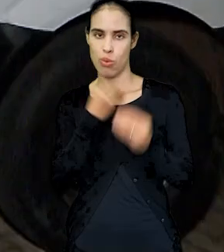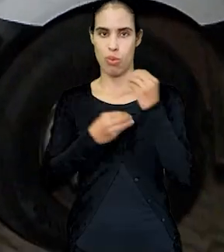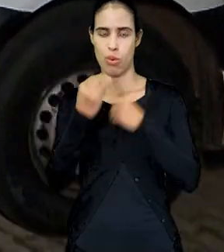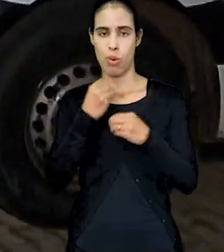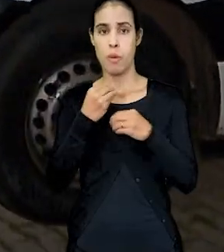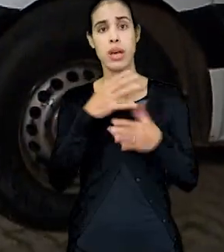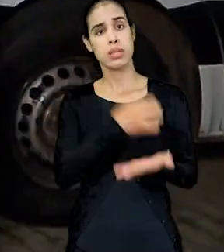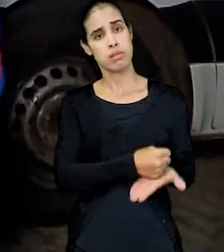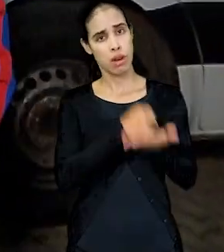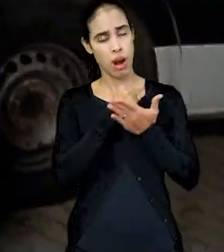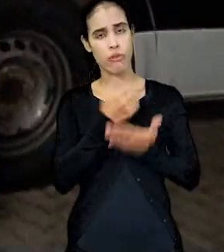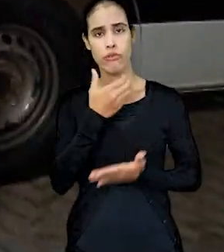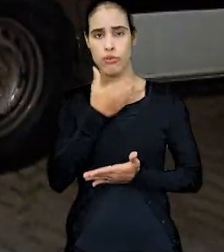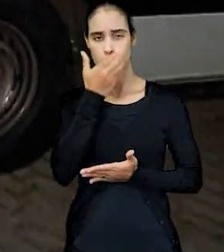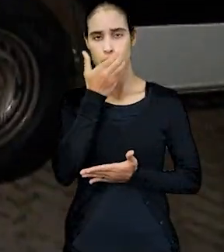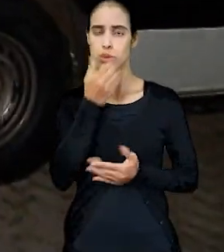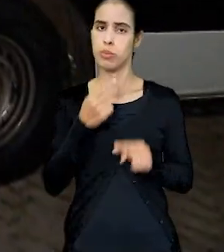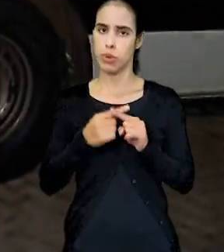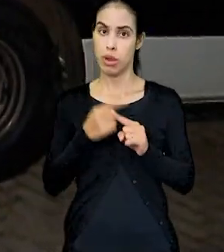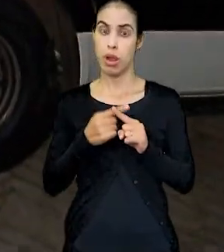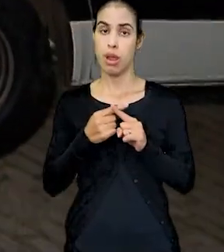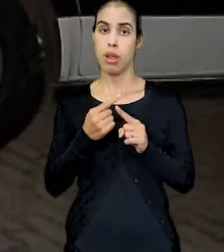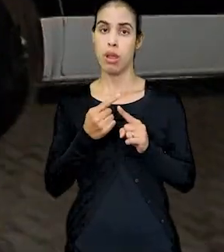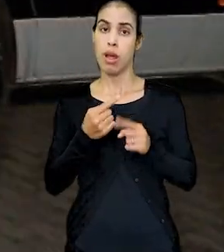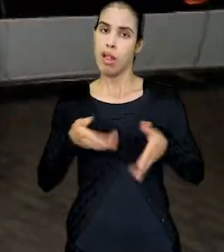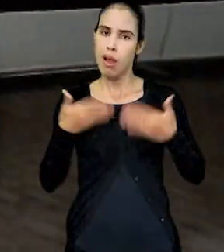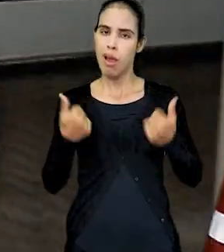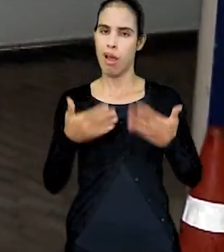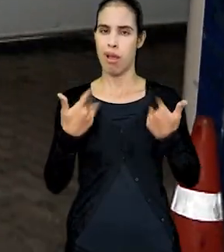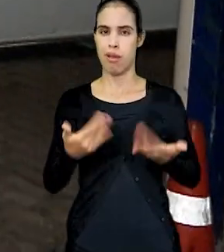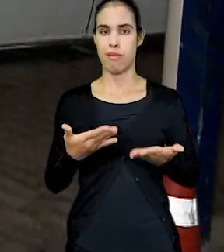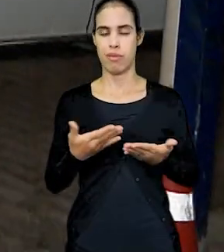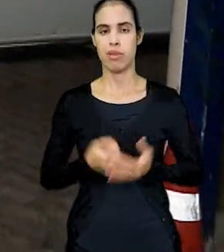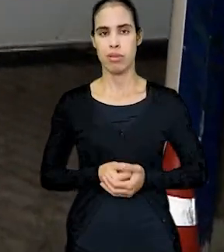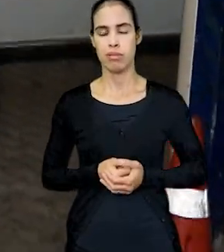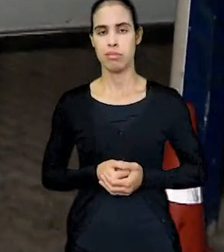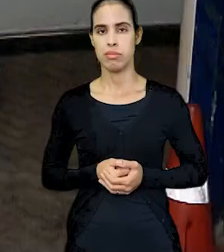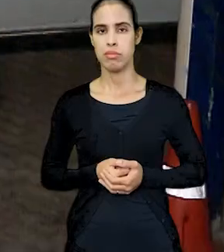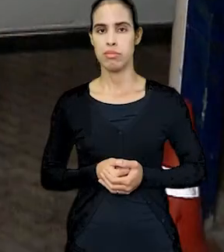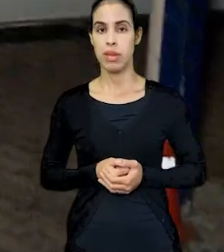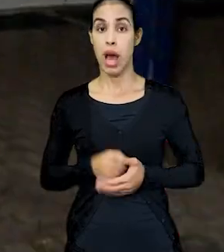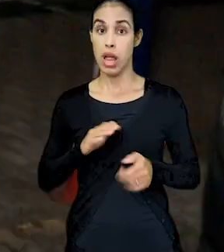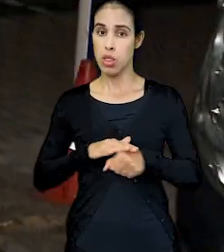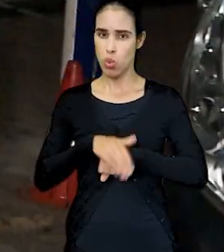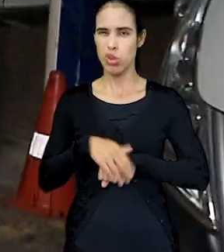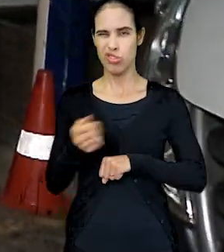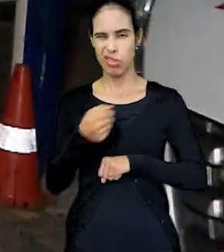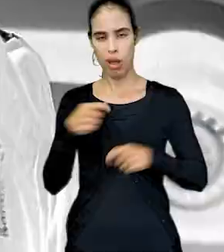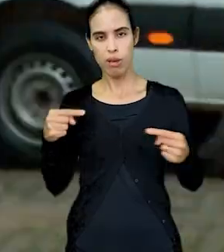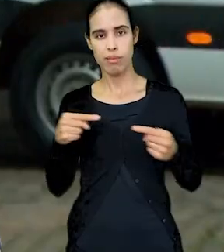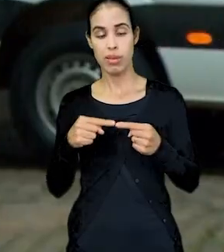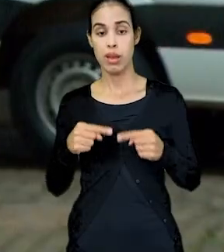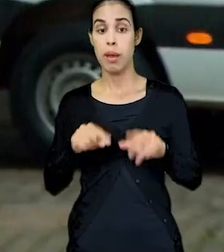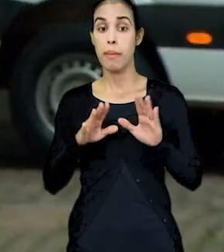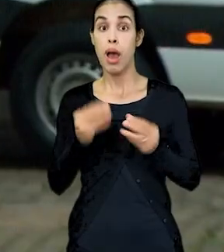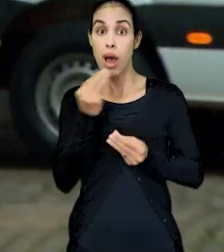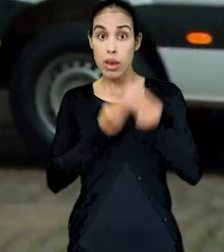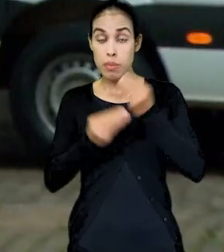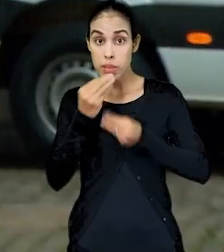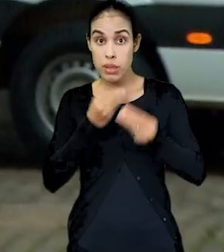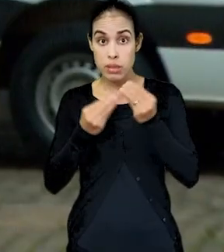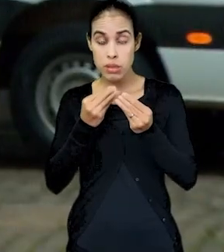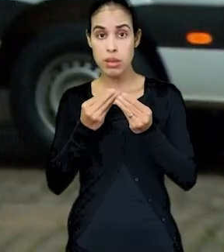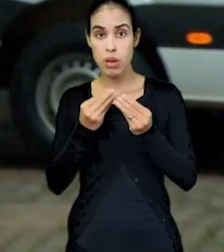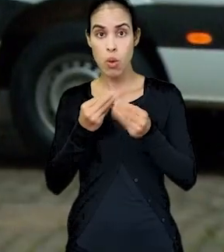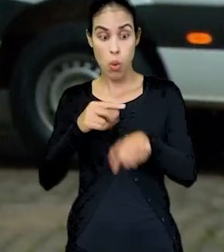casa, né, uma fruta, que é um alimento mais leve para poder ser consumido à noite. Nossa alimentação ela não